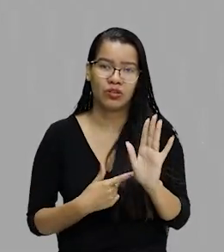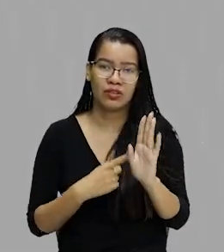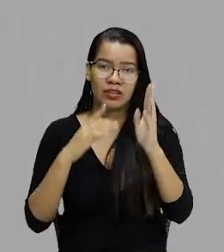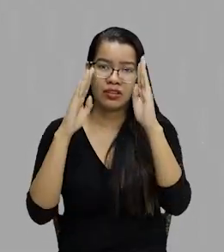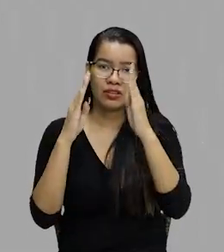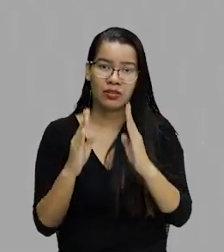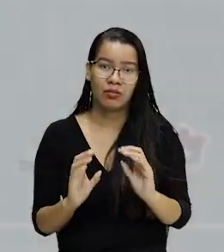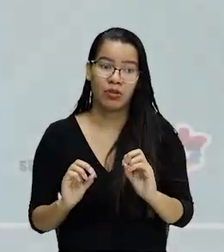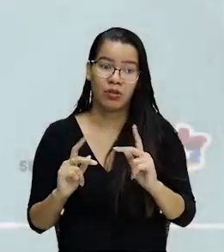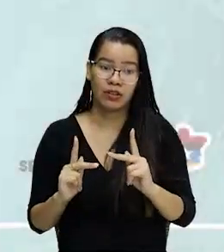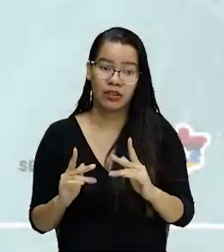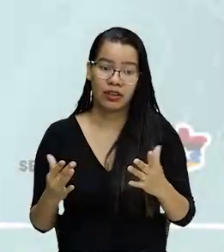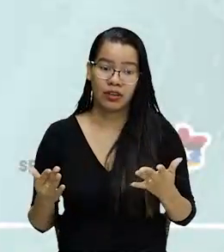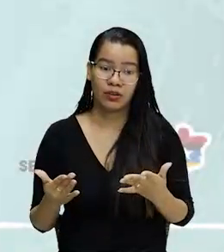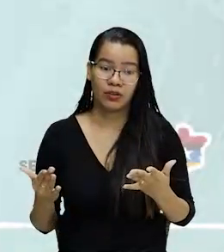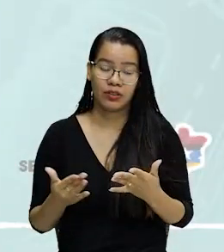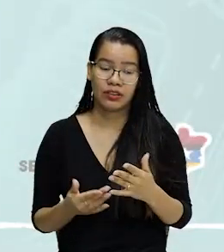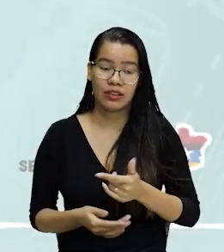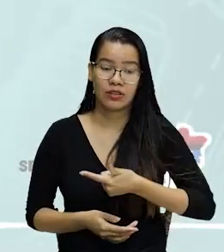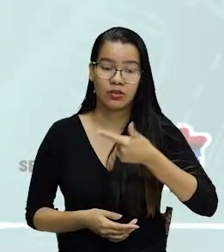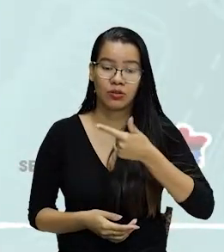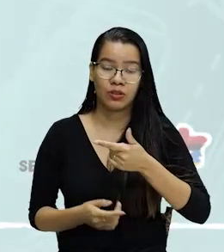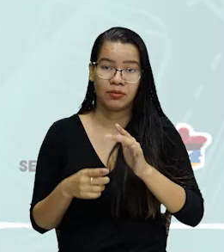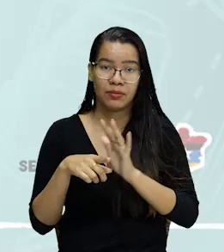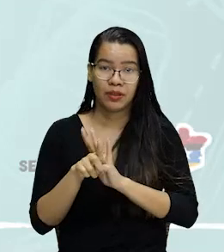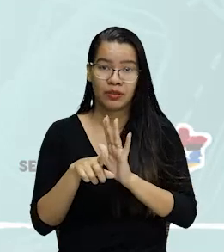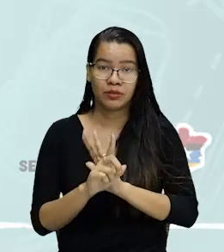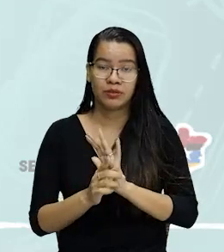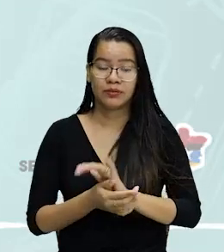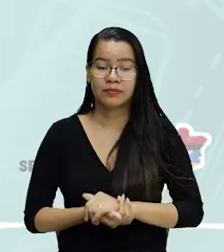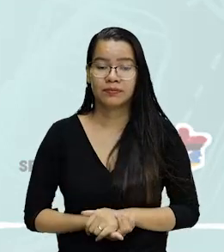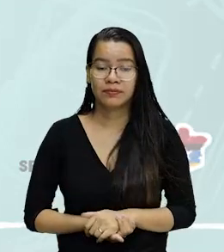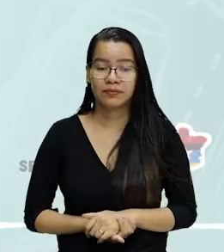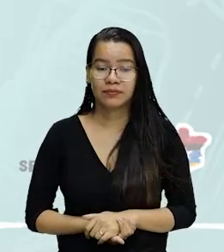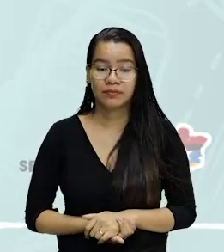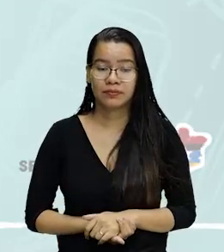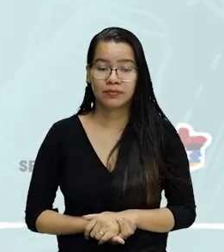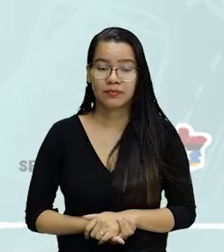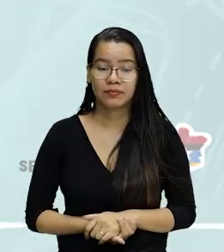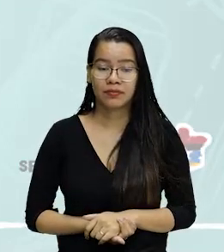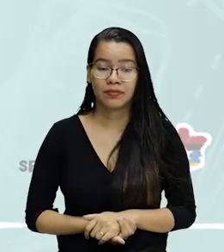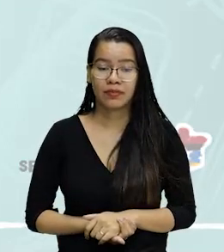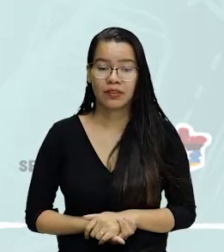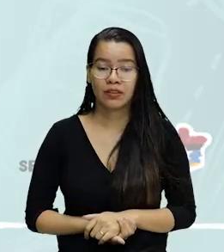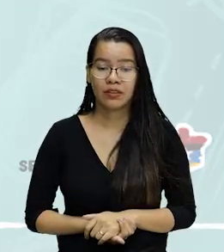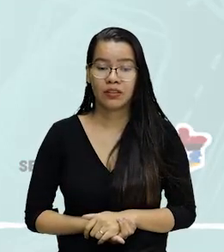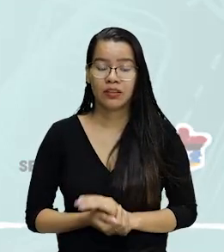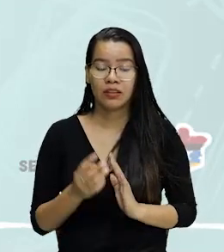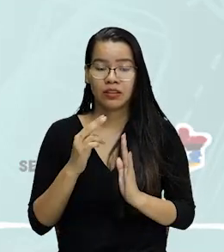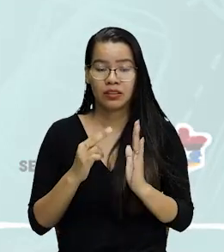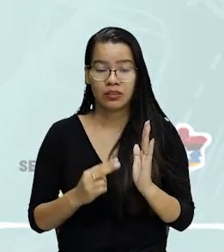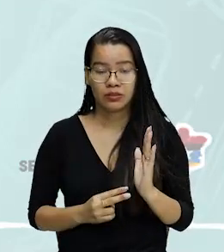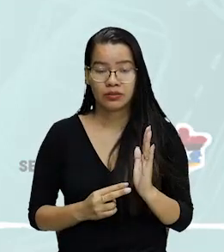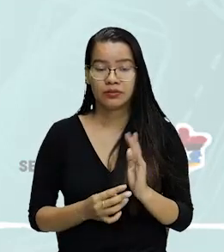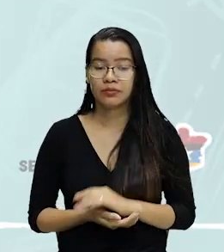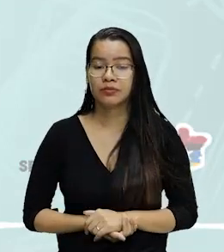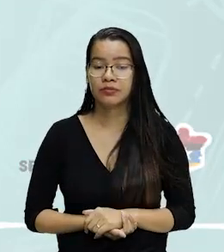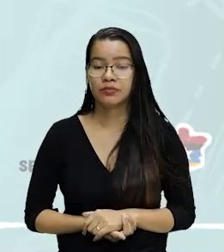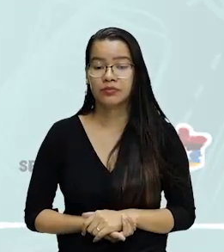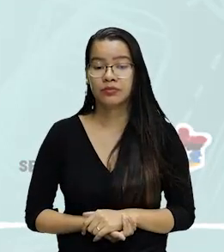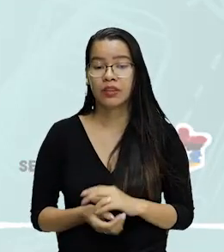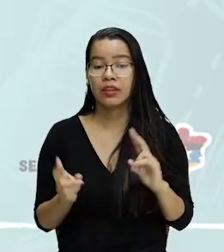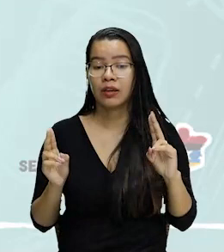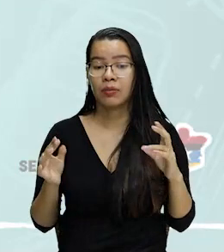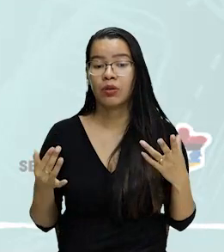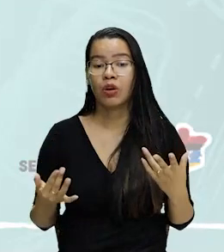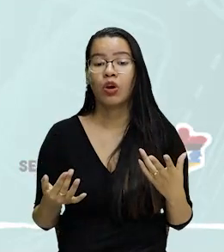Correto? Vamos aqui para a nossa segunda questão, certo? Um trabalhador em tempo flexível controla o local